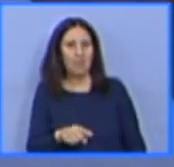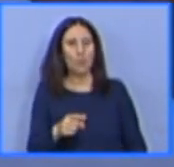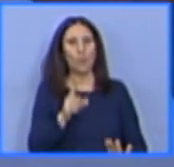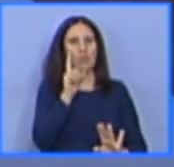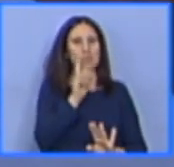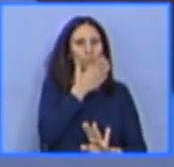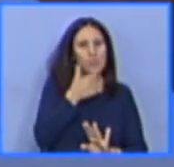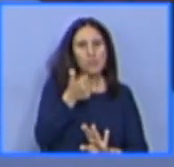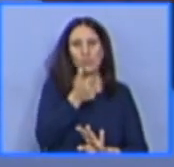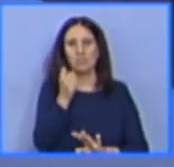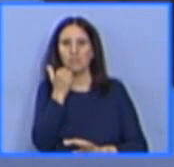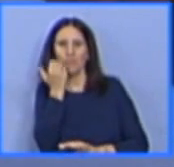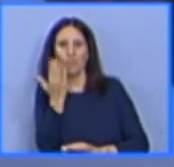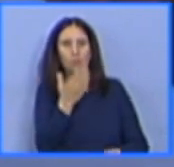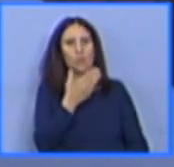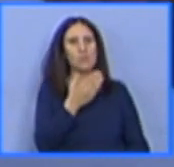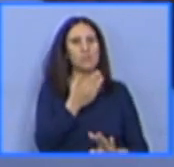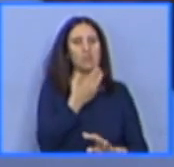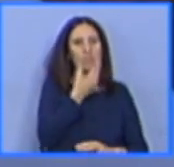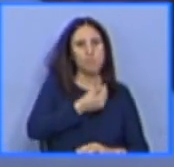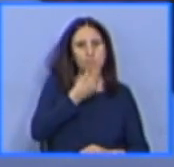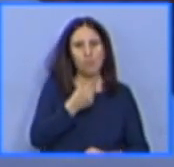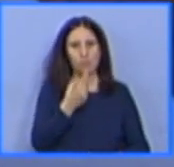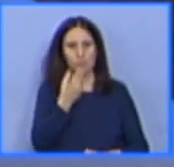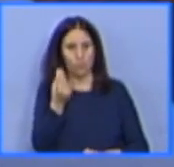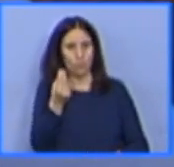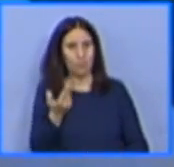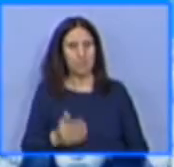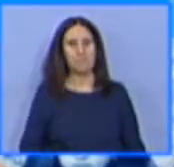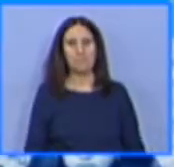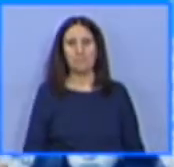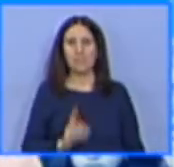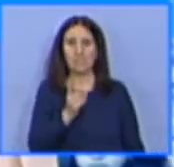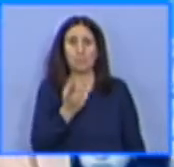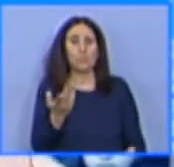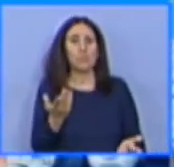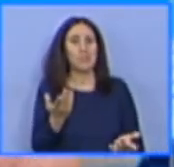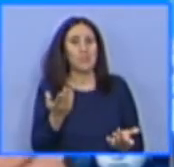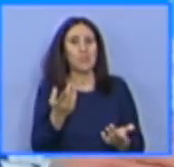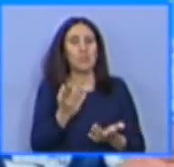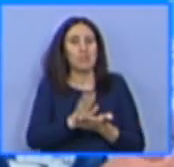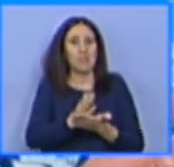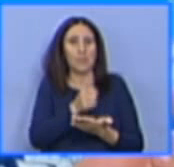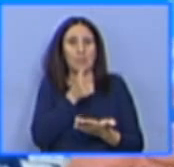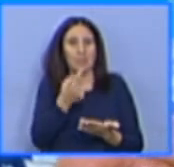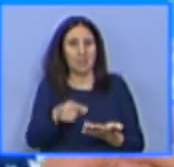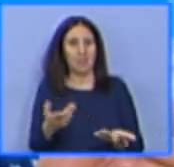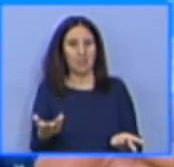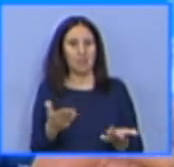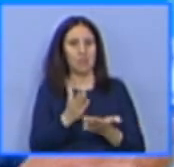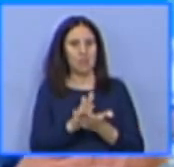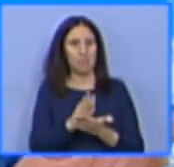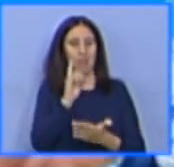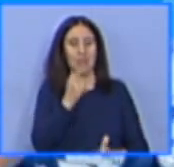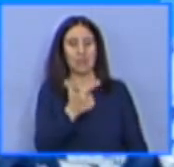ou feio, ou se é velho ou novo, não é? Exatamente. Pronto, porque isso é uma falácia, não é? E outra falácia que a Teresa